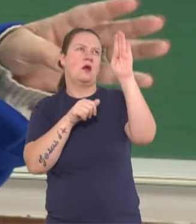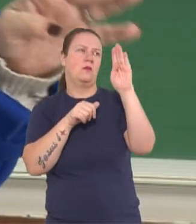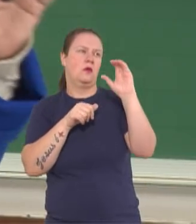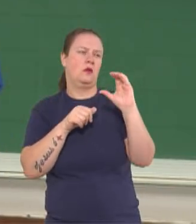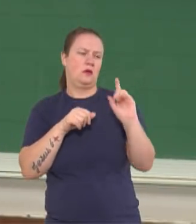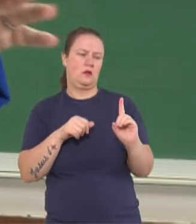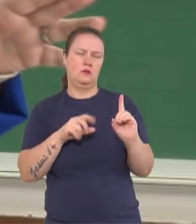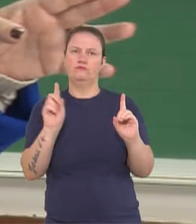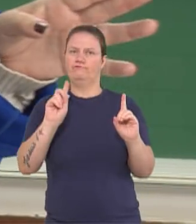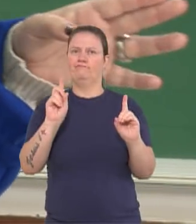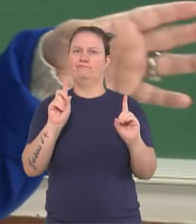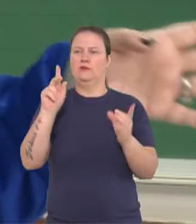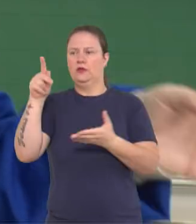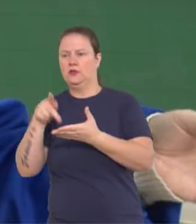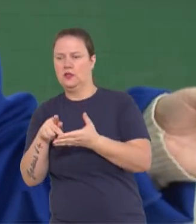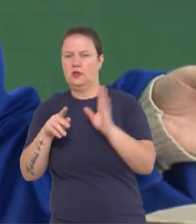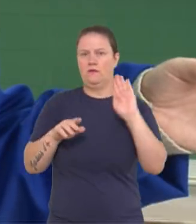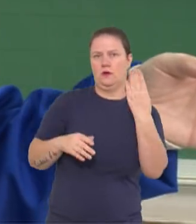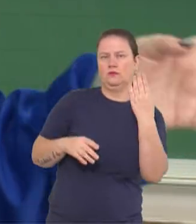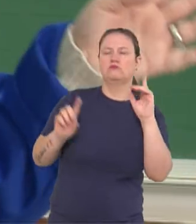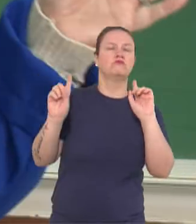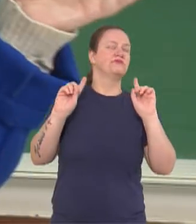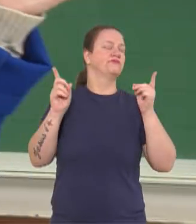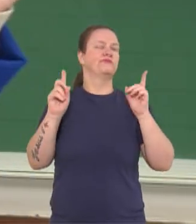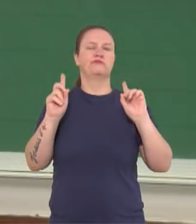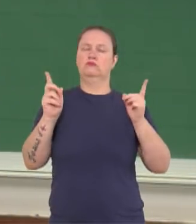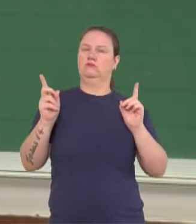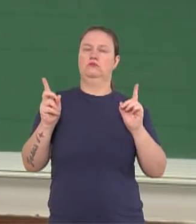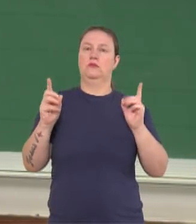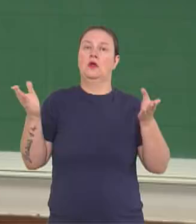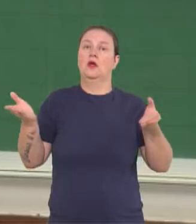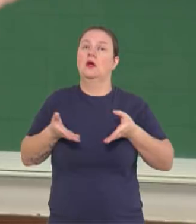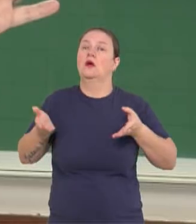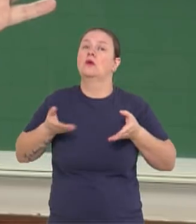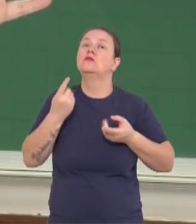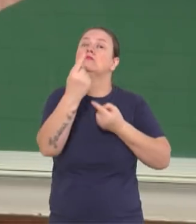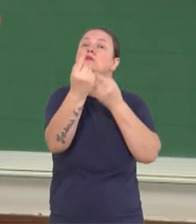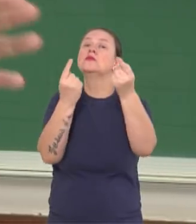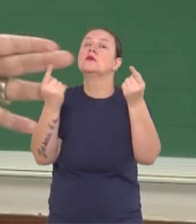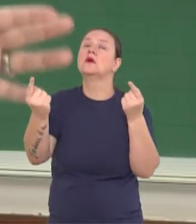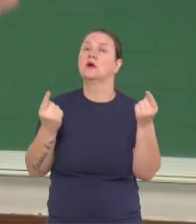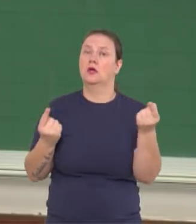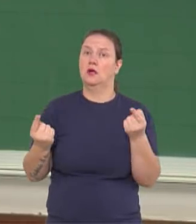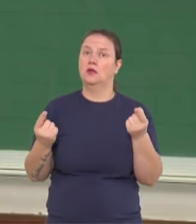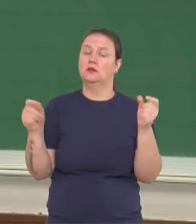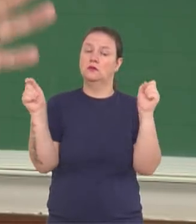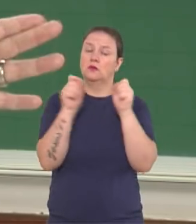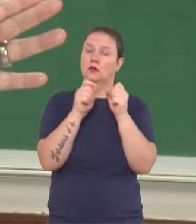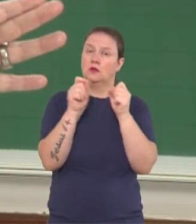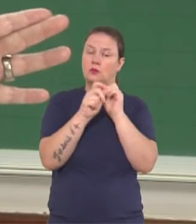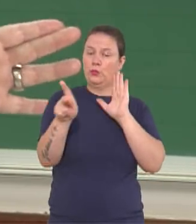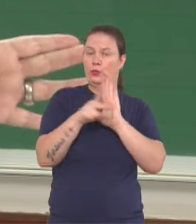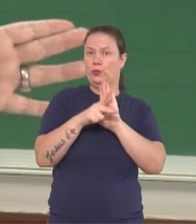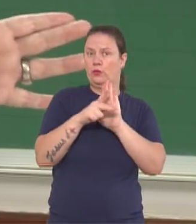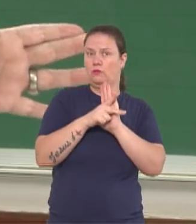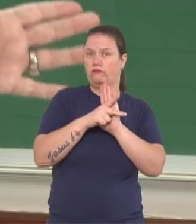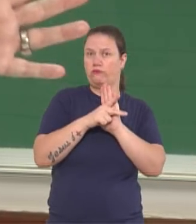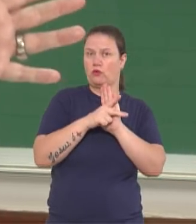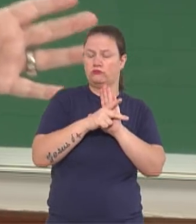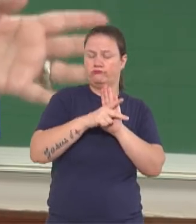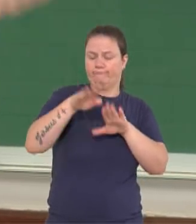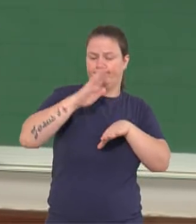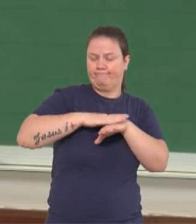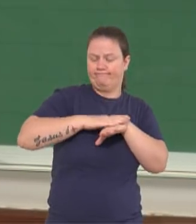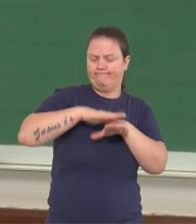ou falso, ou assinale a alternativa correta. Né, nem relacione a primeira coluna de acordo com a segunda. É um modelo